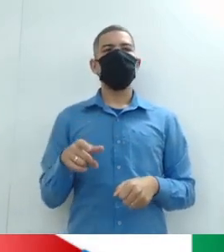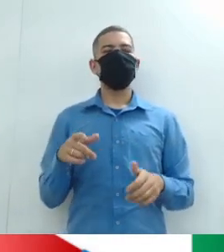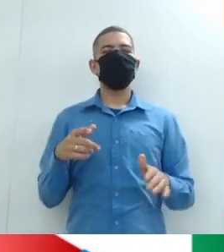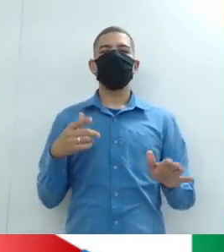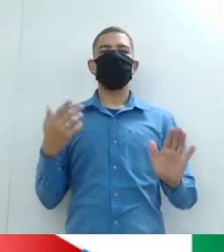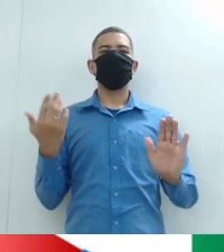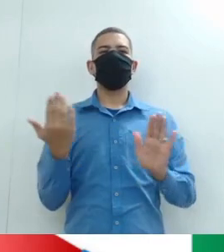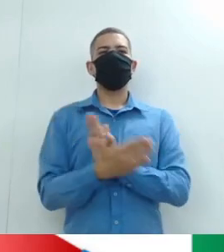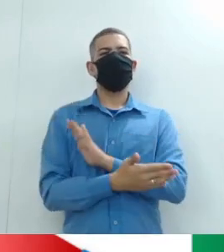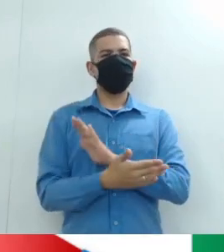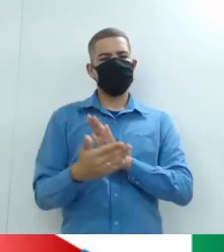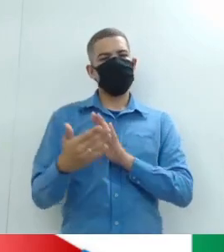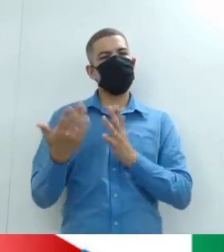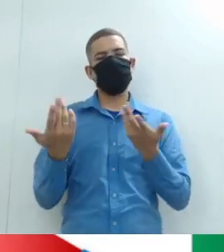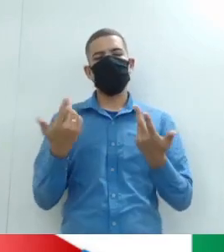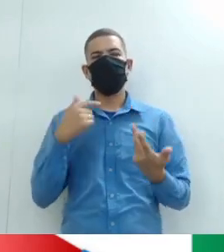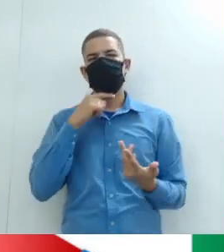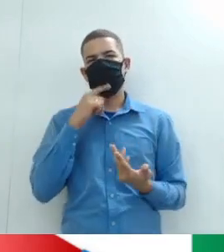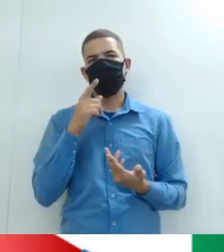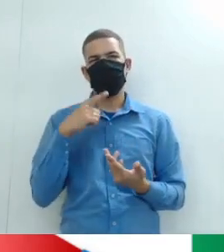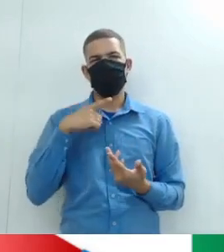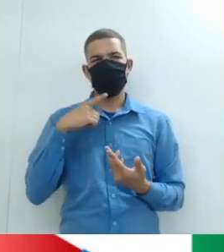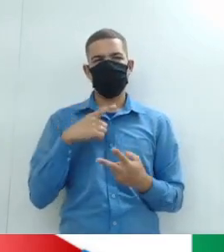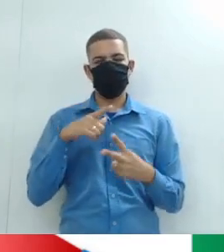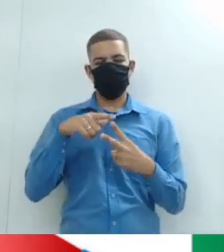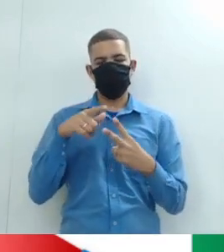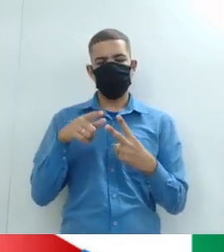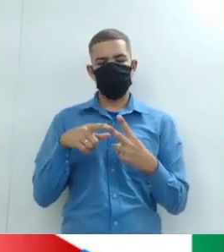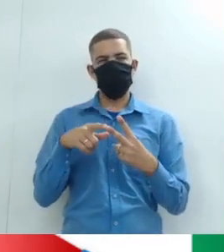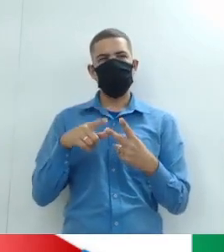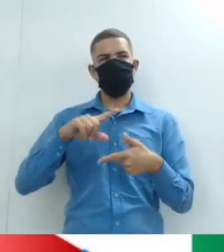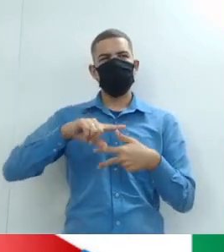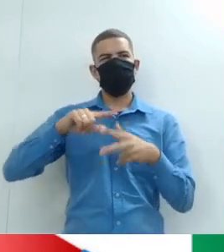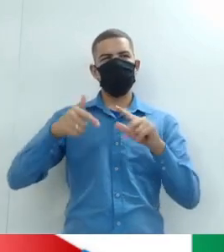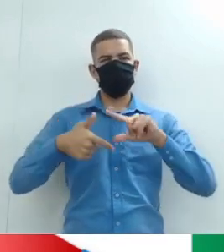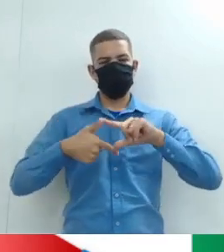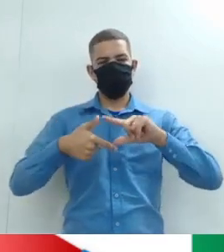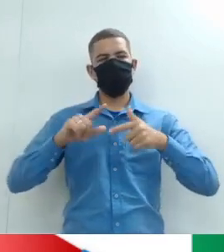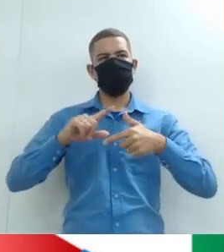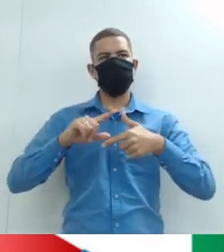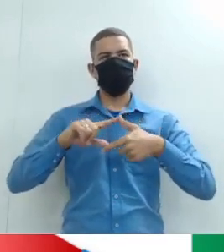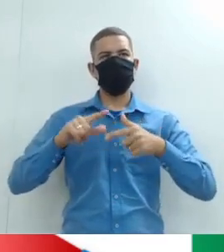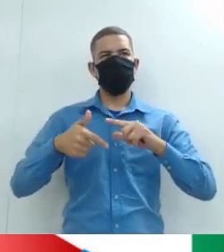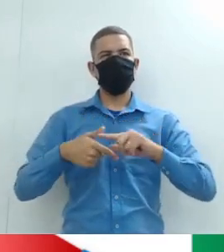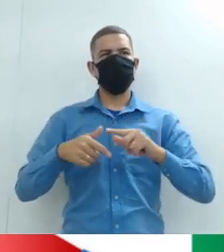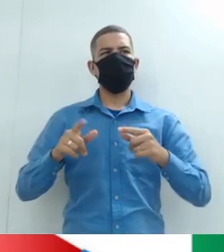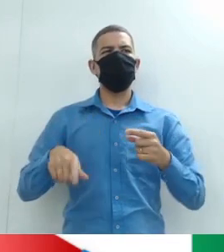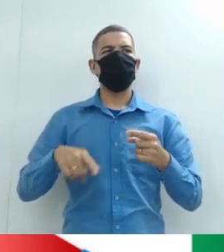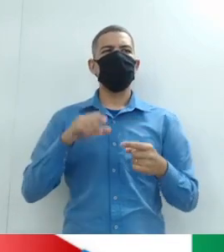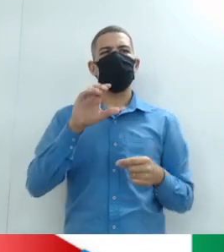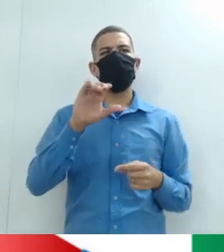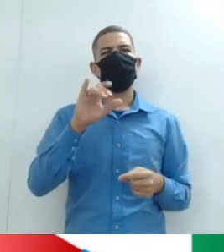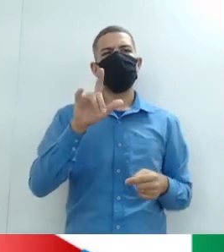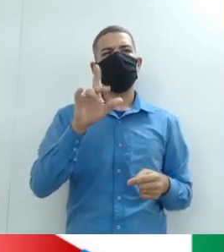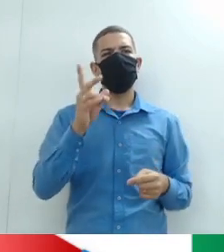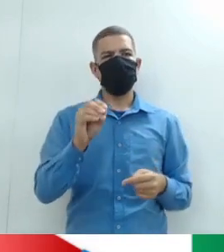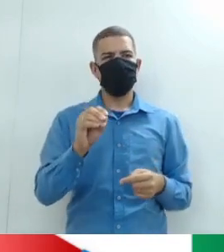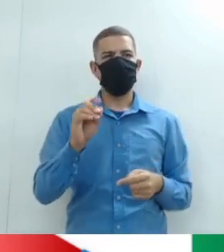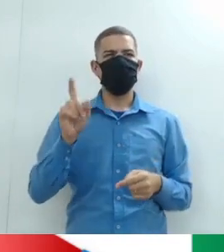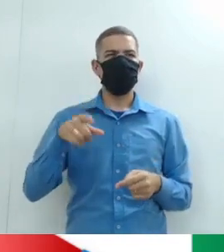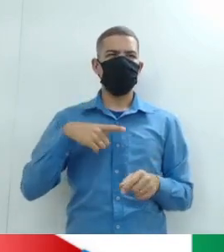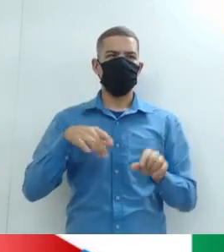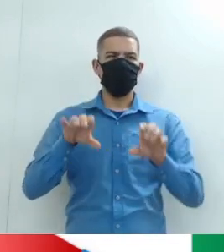fugir as duas principais formas geométricas, né? Do cílio, ou seja, um